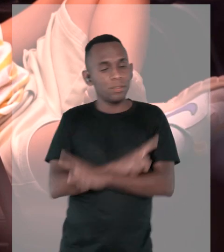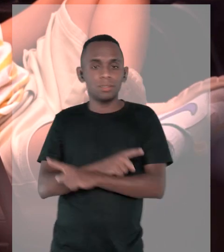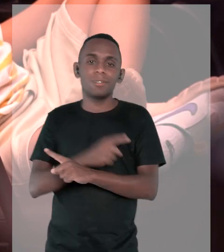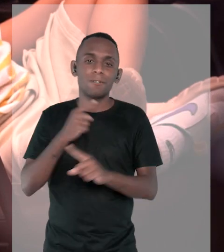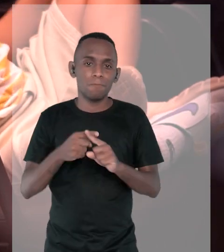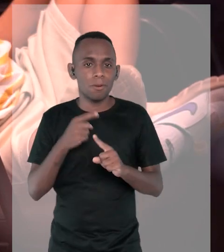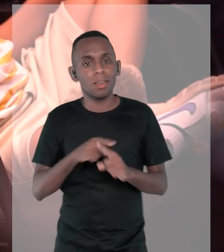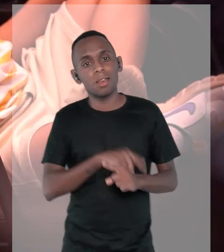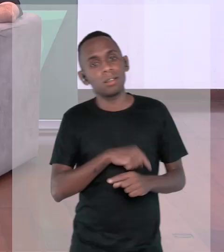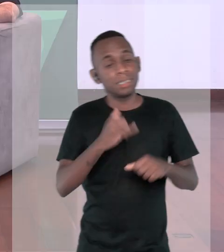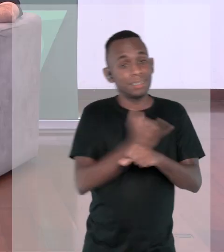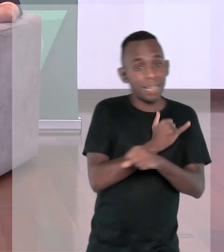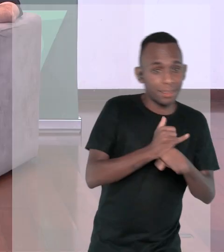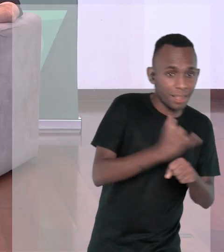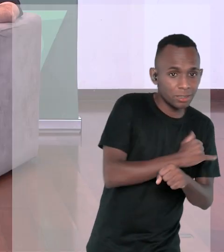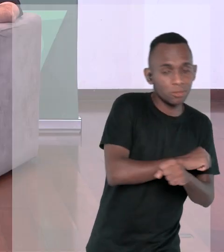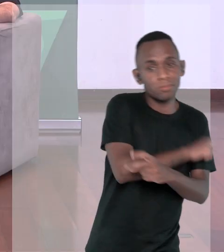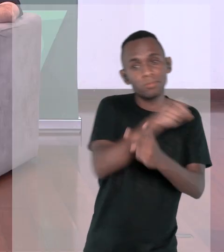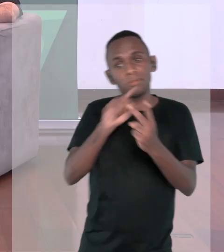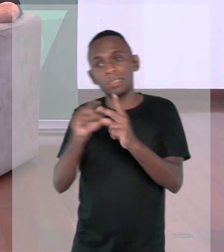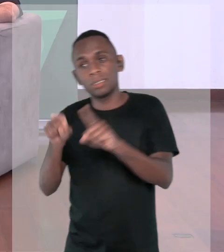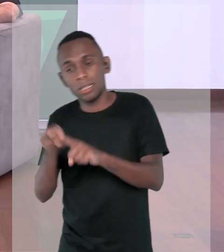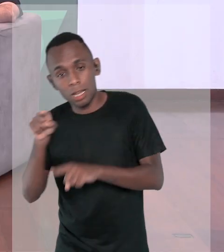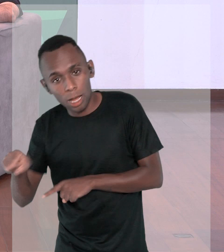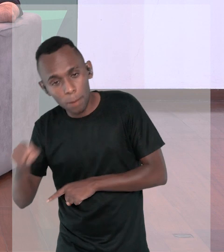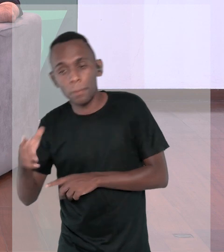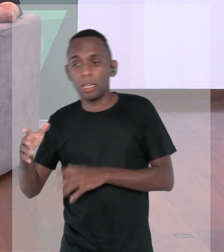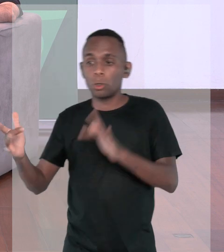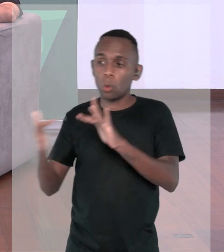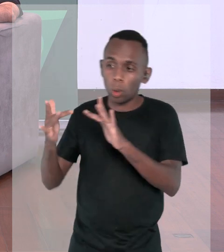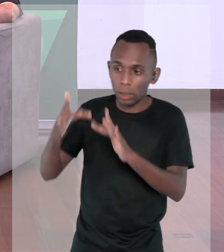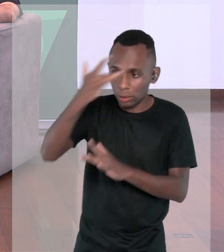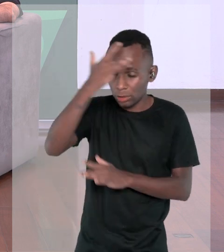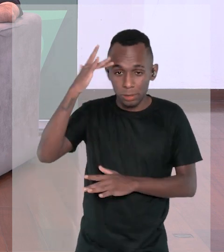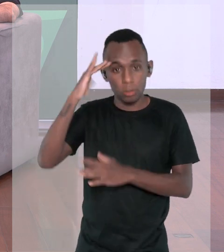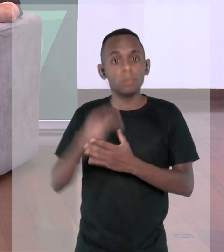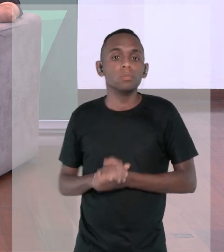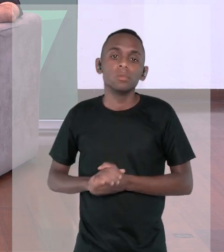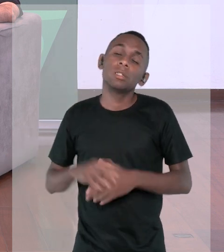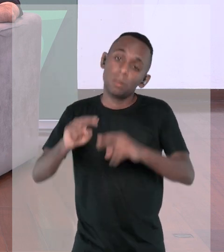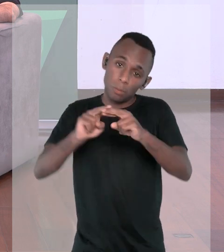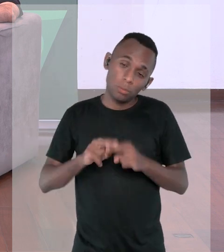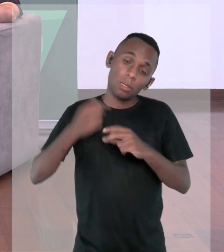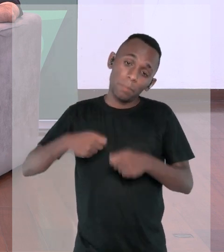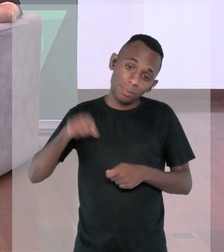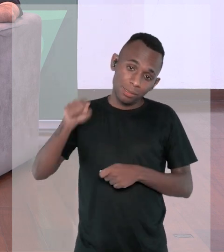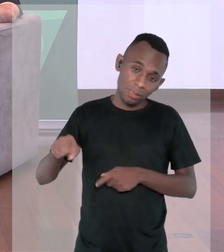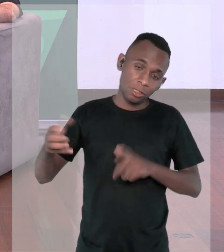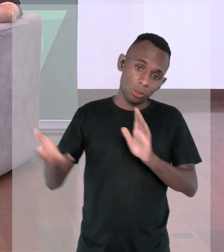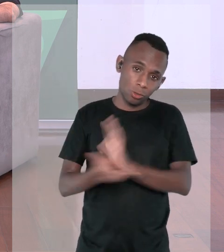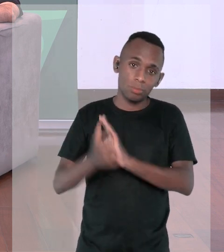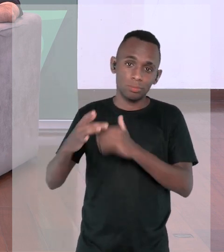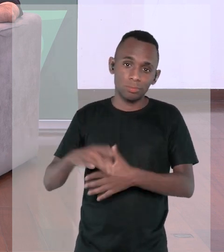está um pé na estratégia e um pé no tático, na operação. Mas é exatamente para isso que a gente precisa deles, né? Para